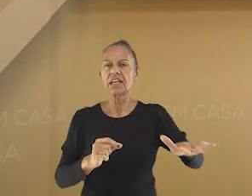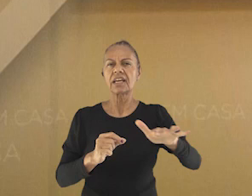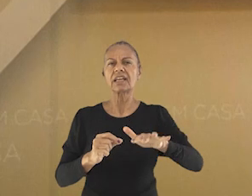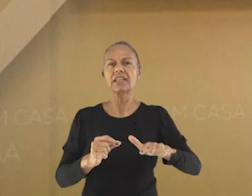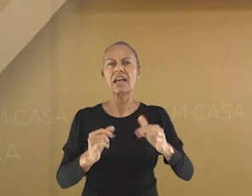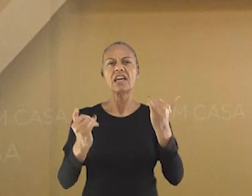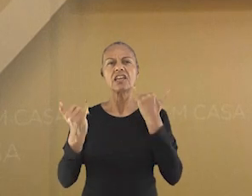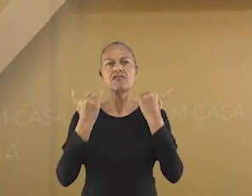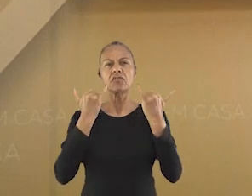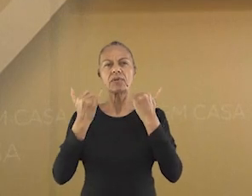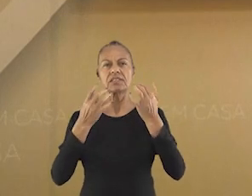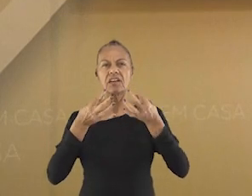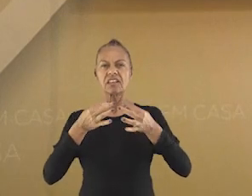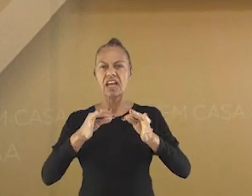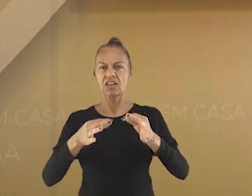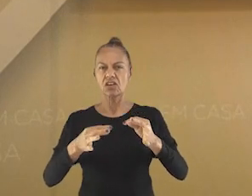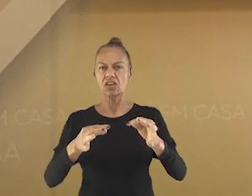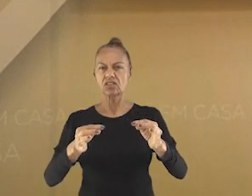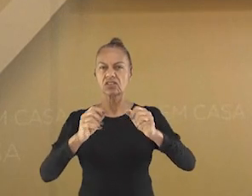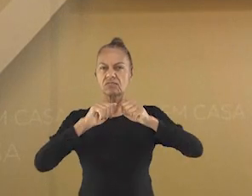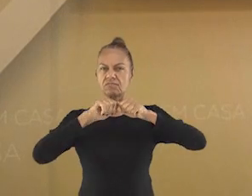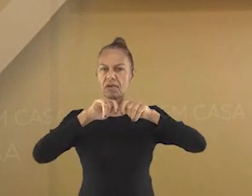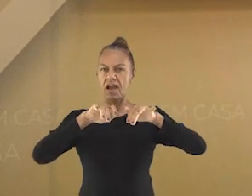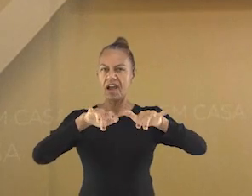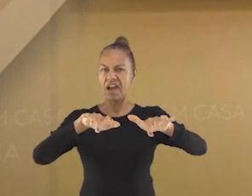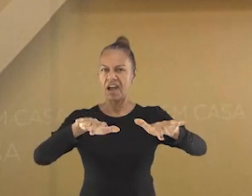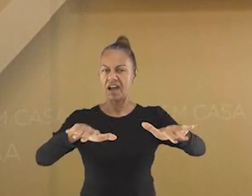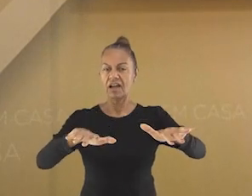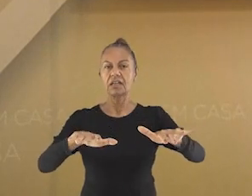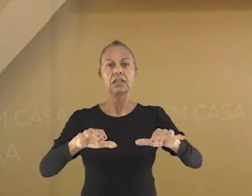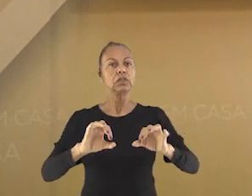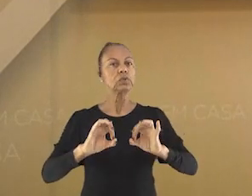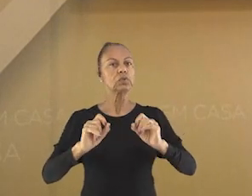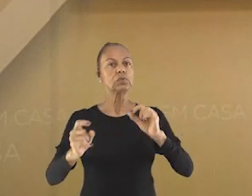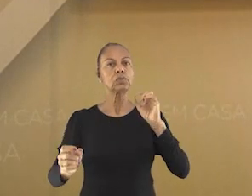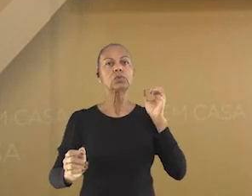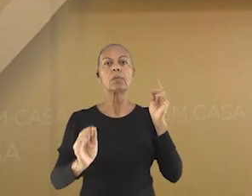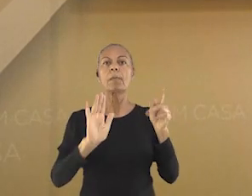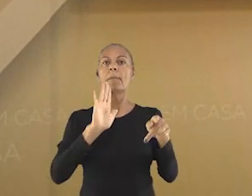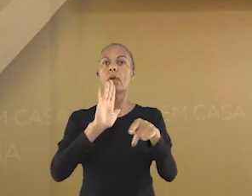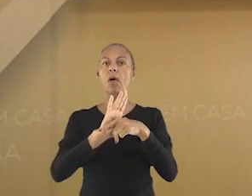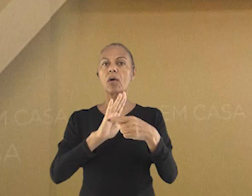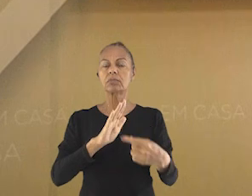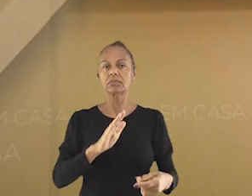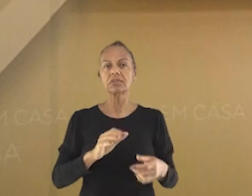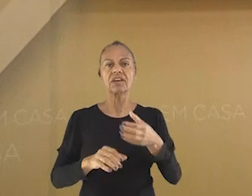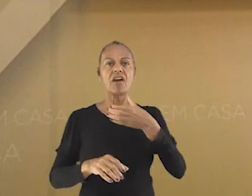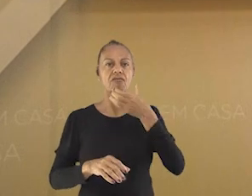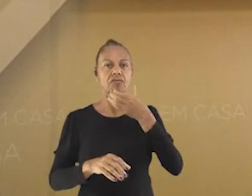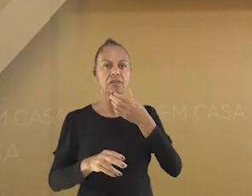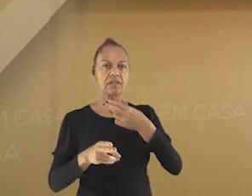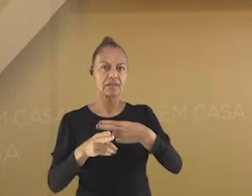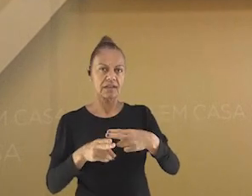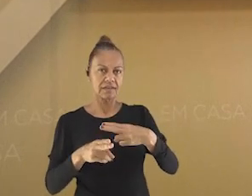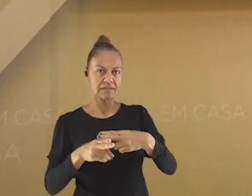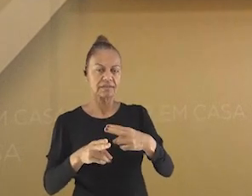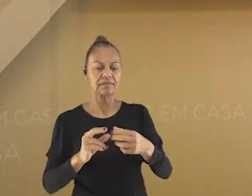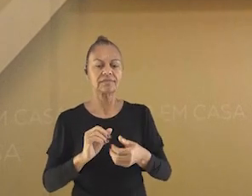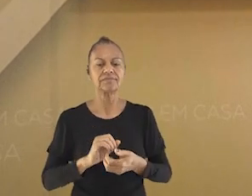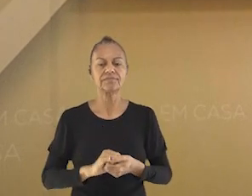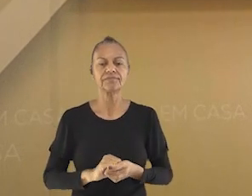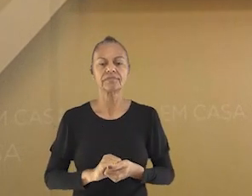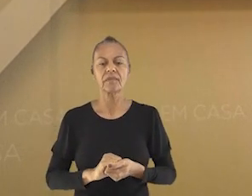um centro de difusão de informação e tecnologia para cacauicultores do Brasil e do